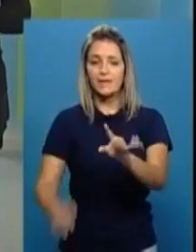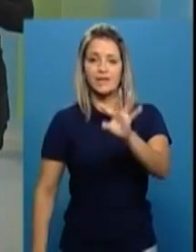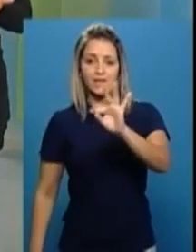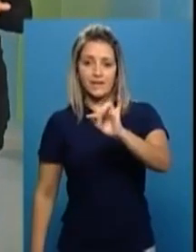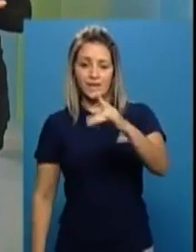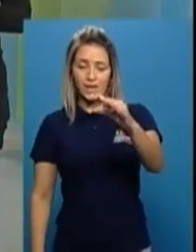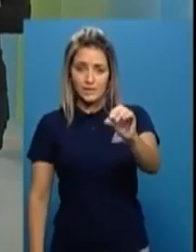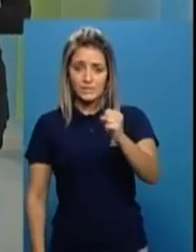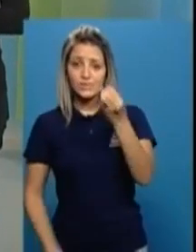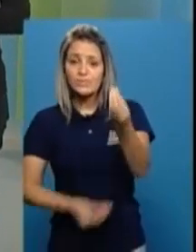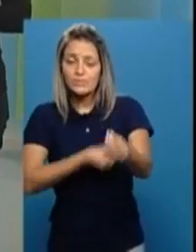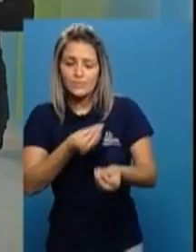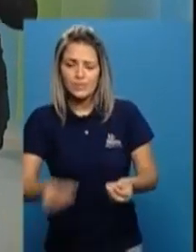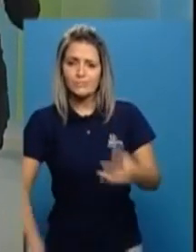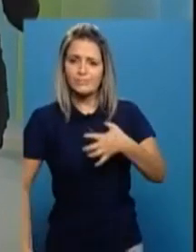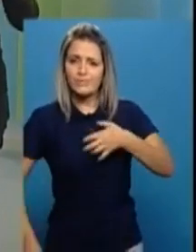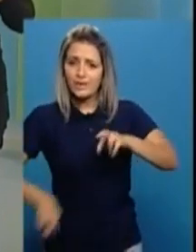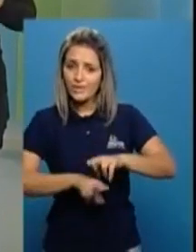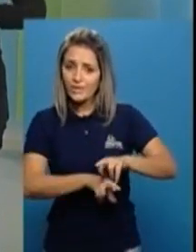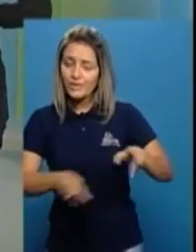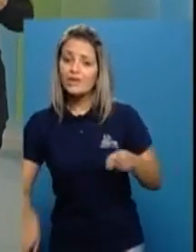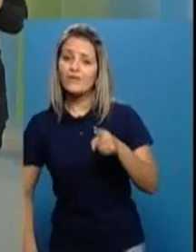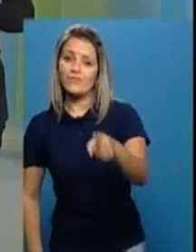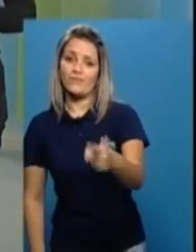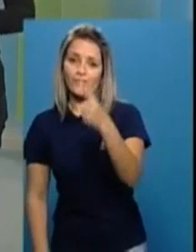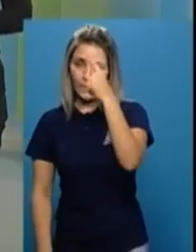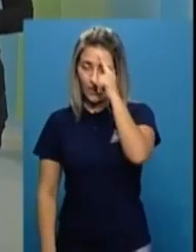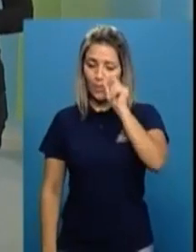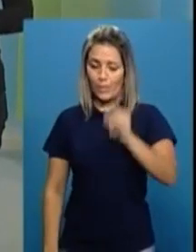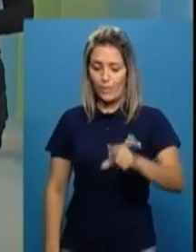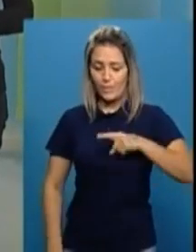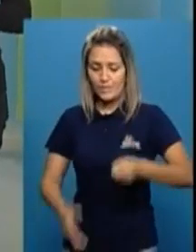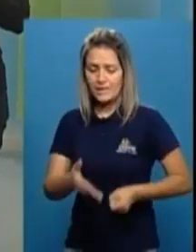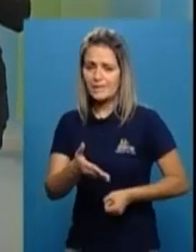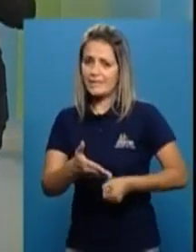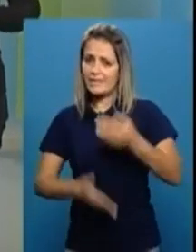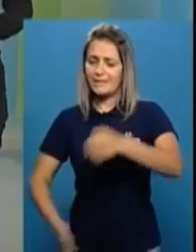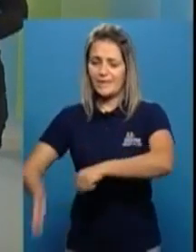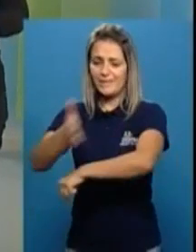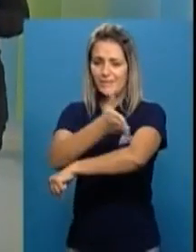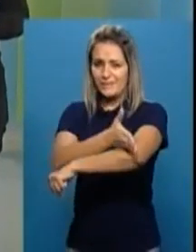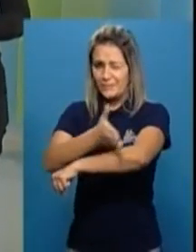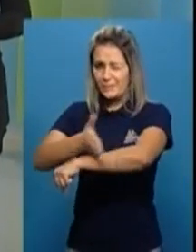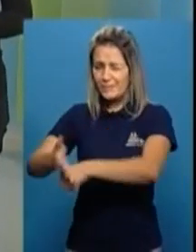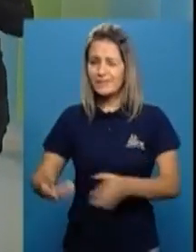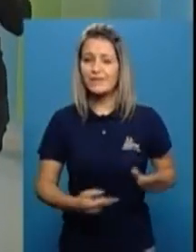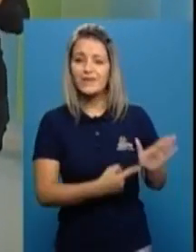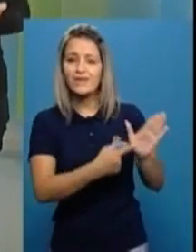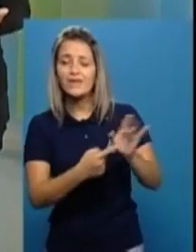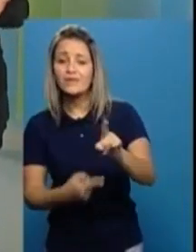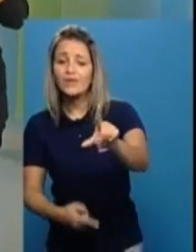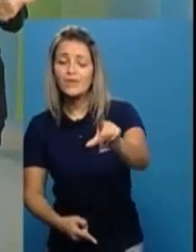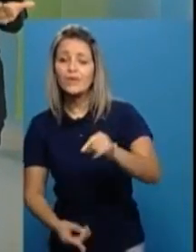manufatura, de forma diferenciada. Então vocês vão achar diversas divisões. Eu escolhi para apresentar para vocês